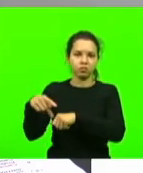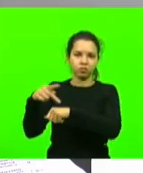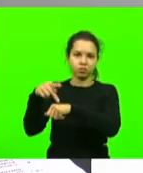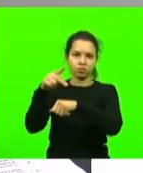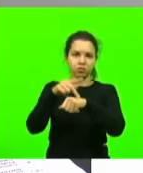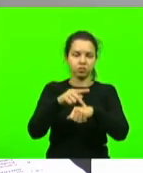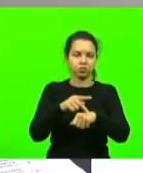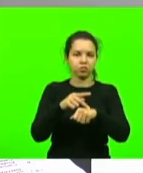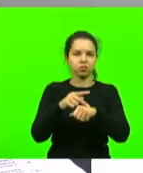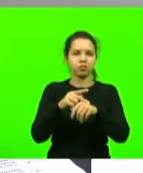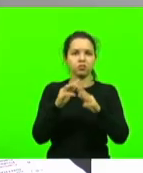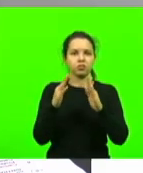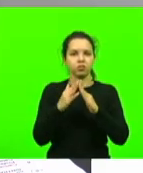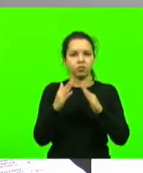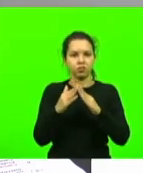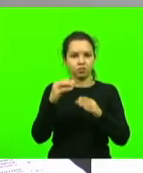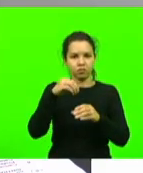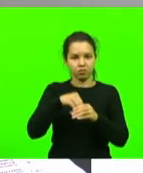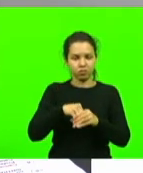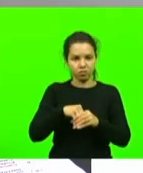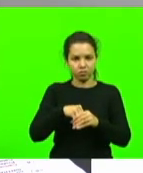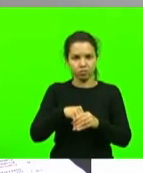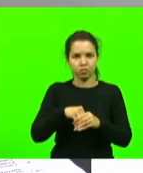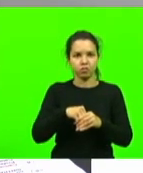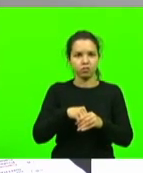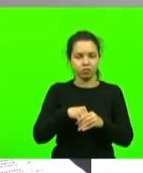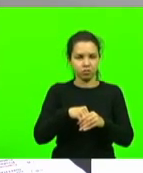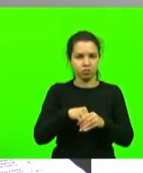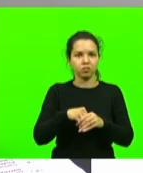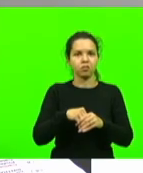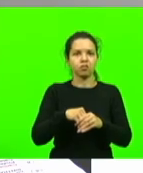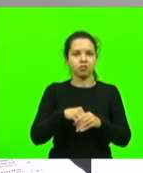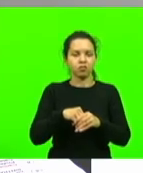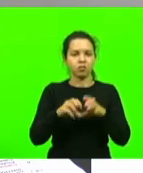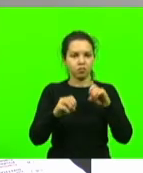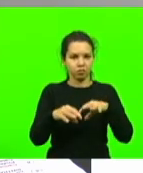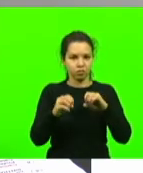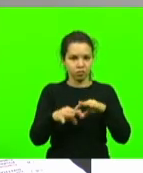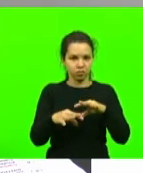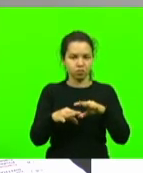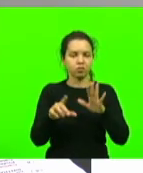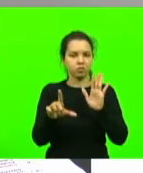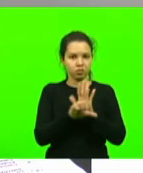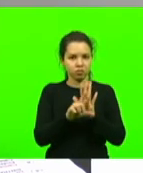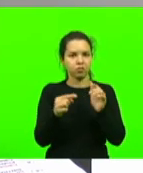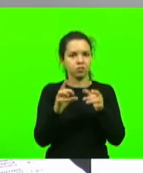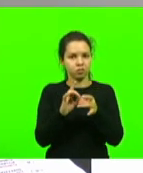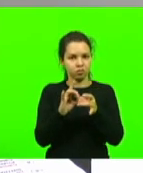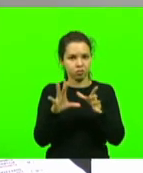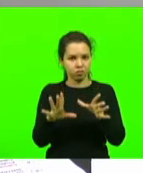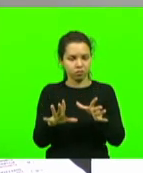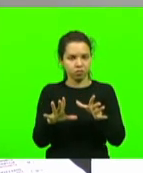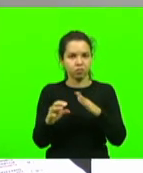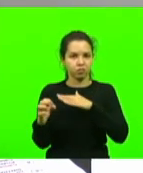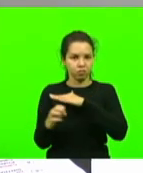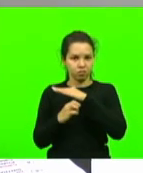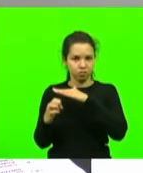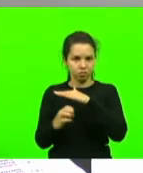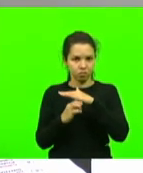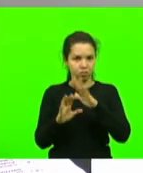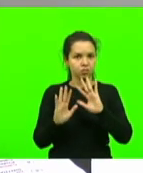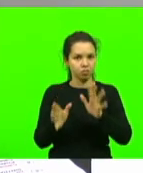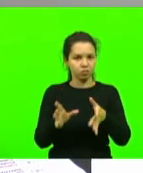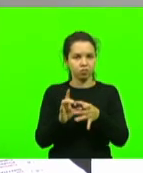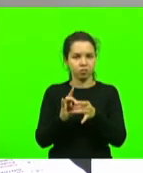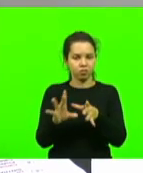homeschooling é legal empresas em empresas de ensino já desenvolveram